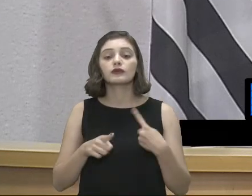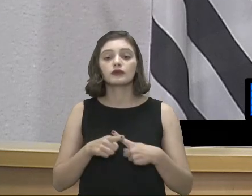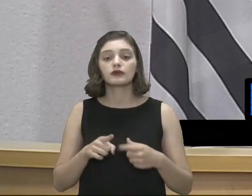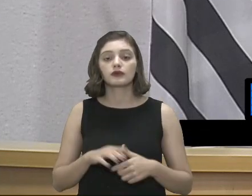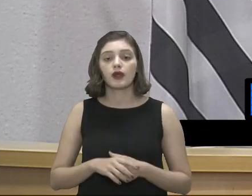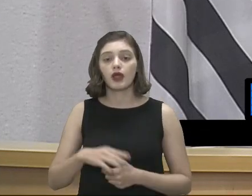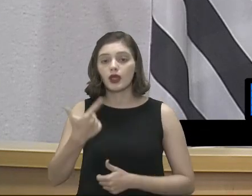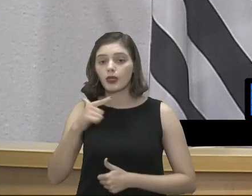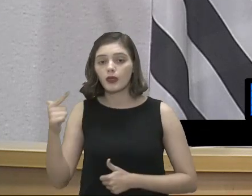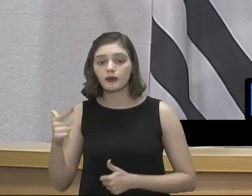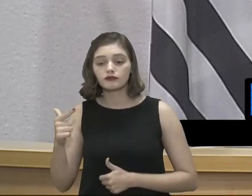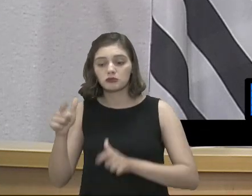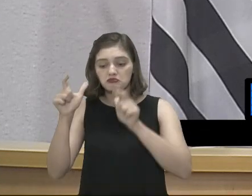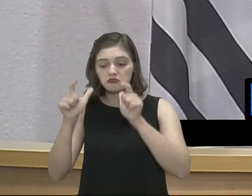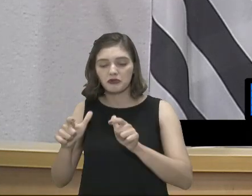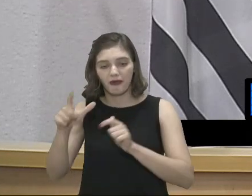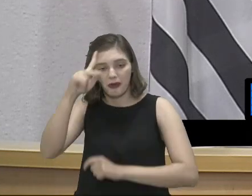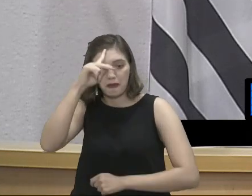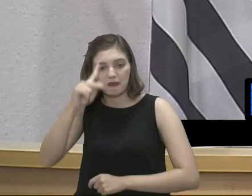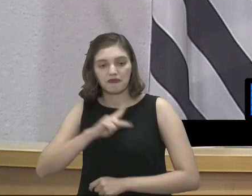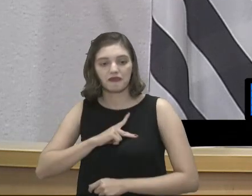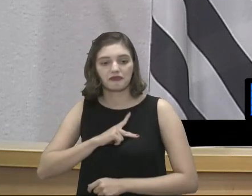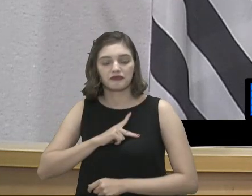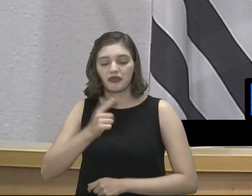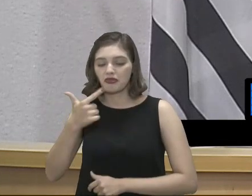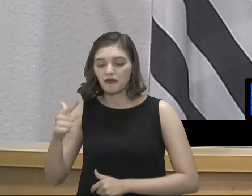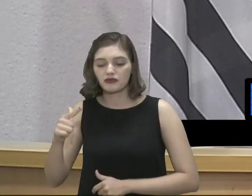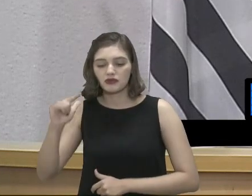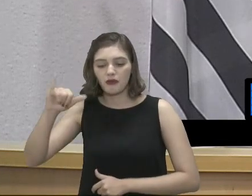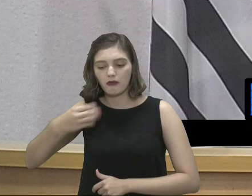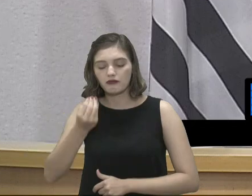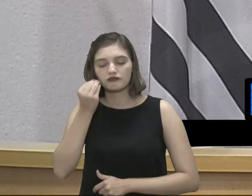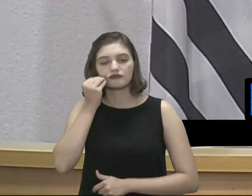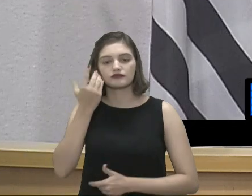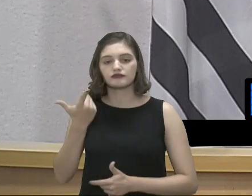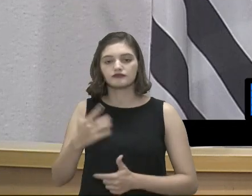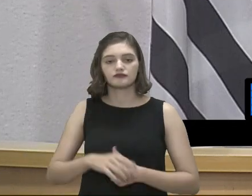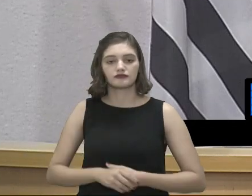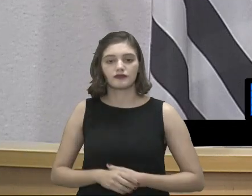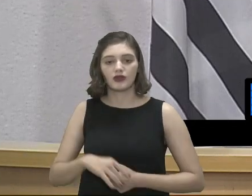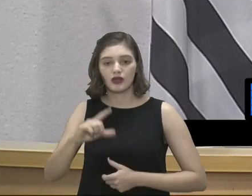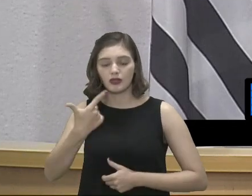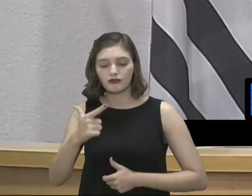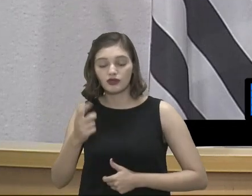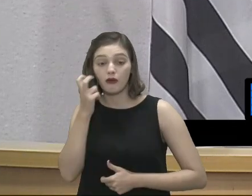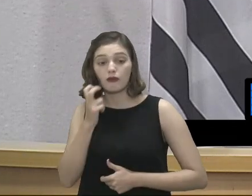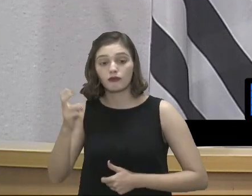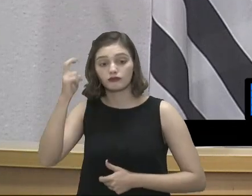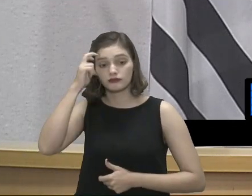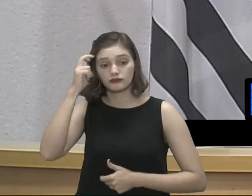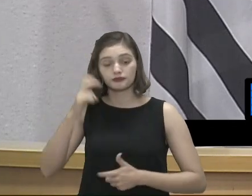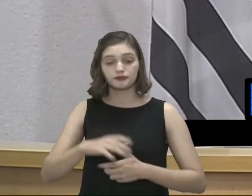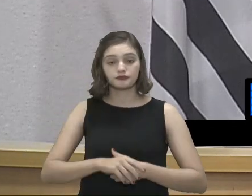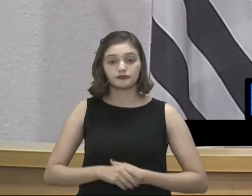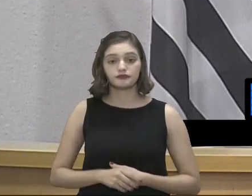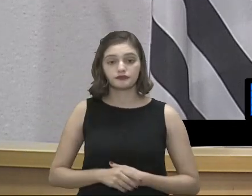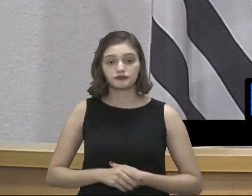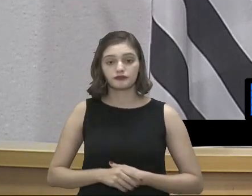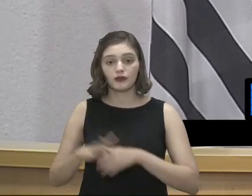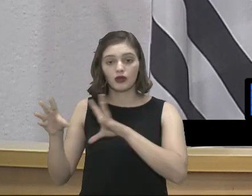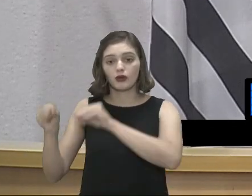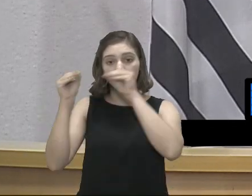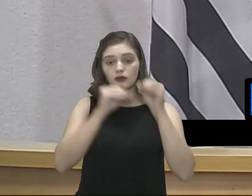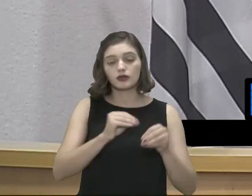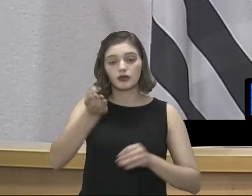não tínhamos onde estar, não tínhamos oportunidades, não, lá não existia cultura. Eu mudei para